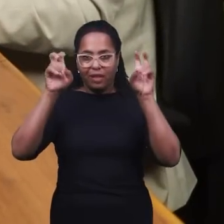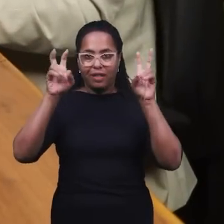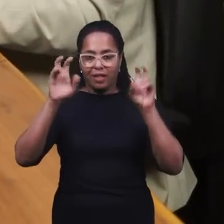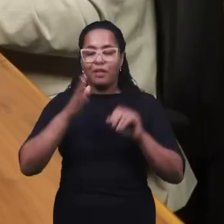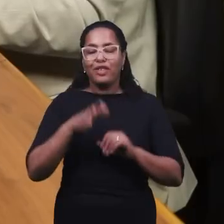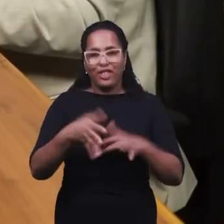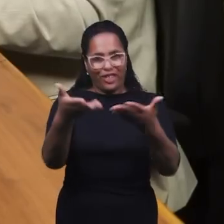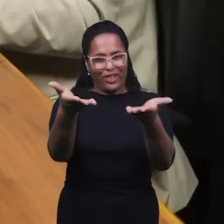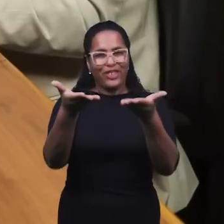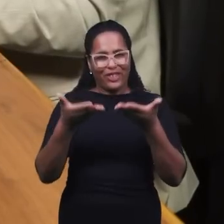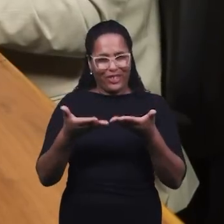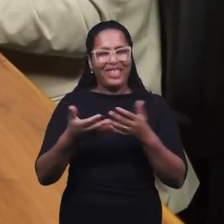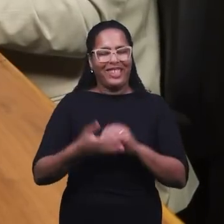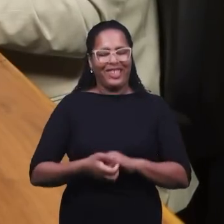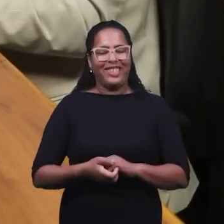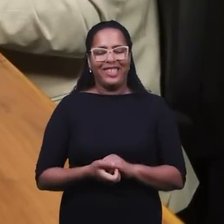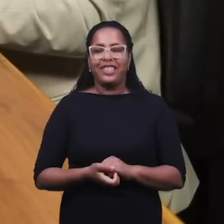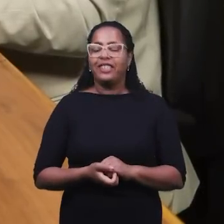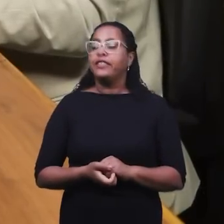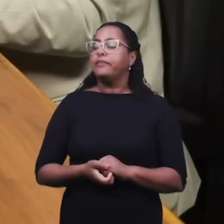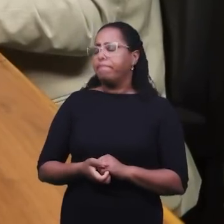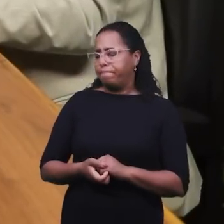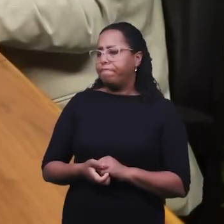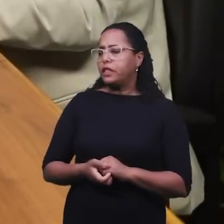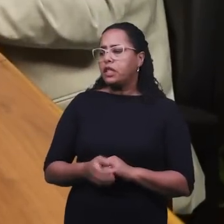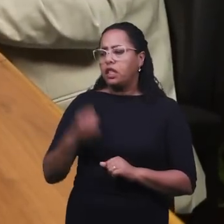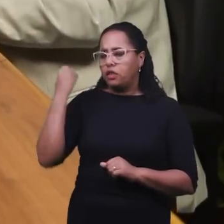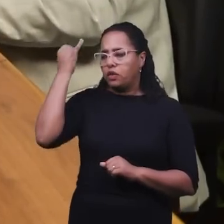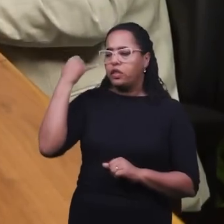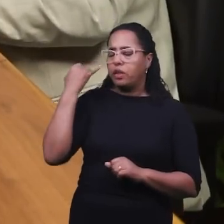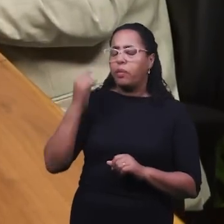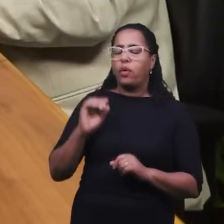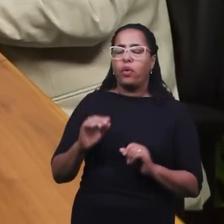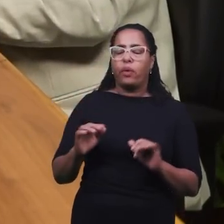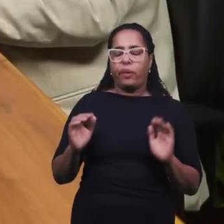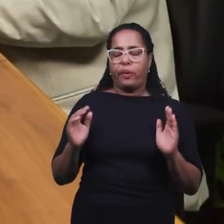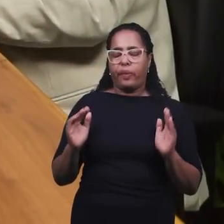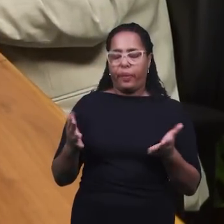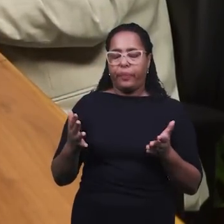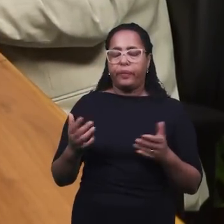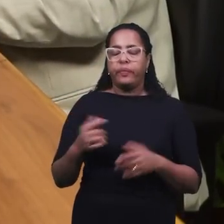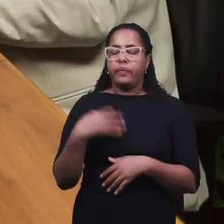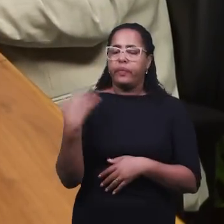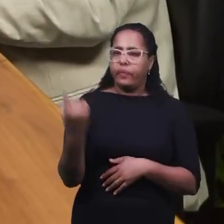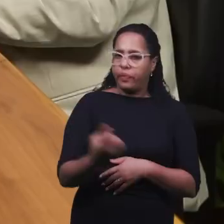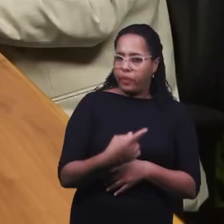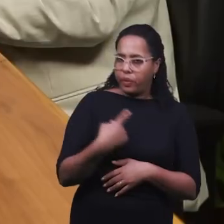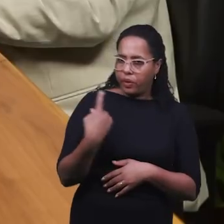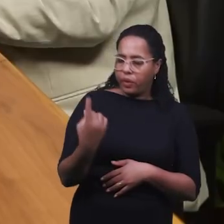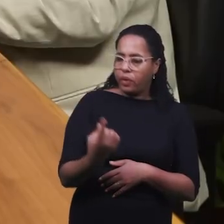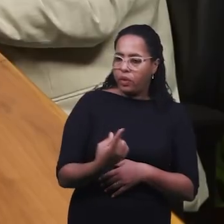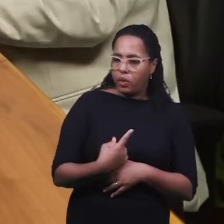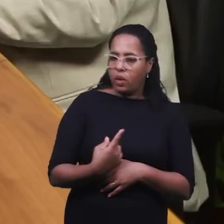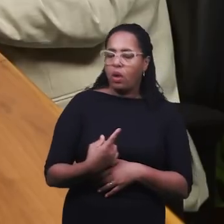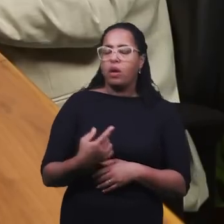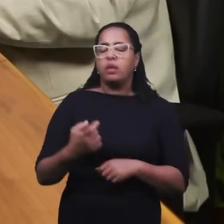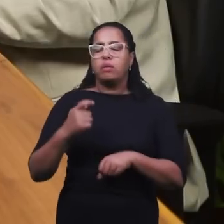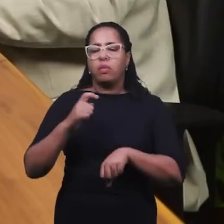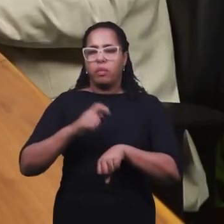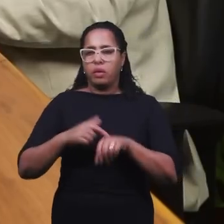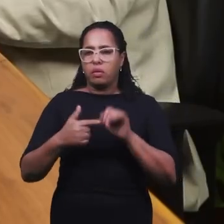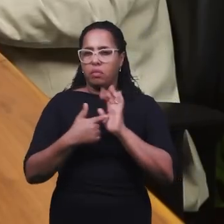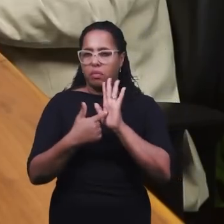desse papel do diácono de maneira clara a partir daquilo que ele faz no dia a dia da igreja. E aí, claro, se eu estou dizendo que na